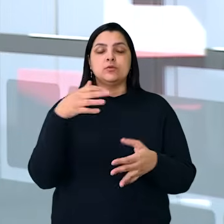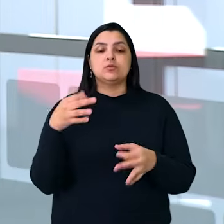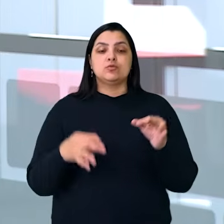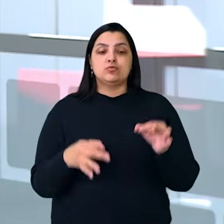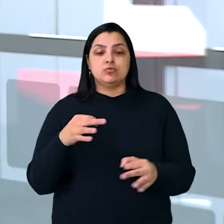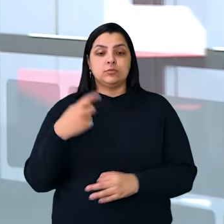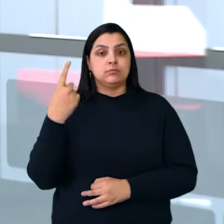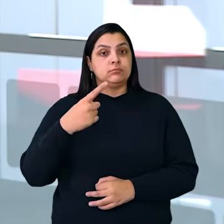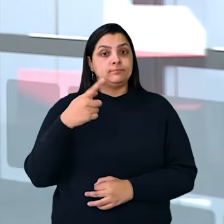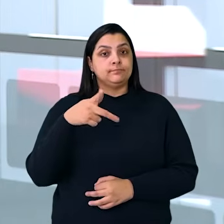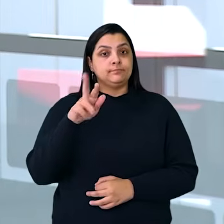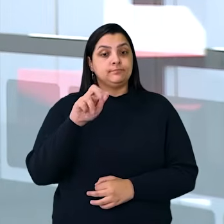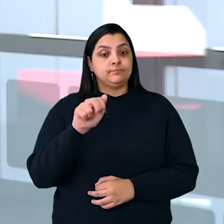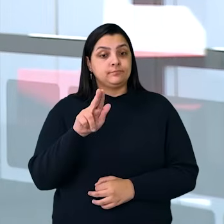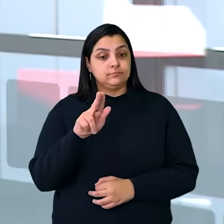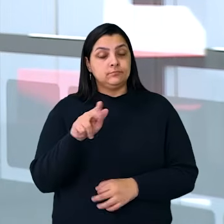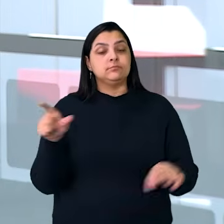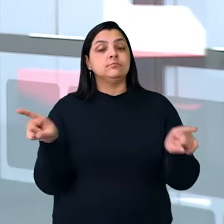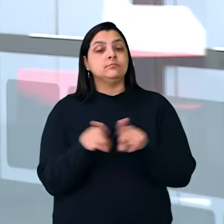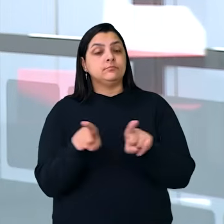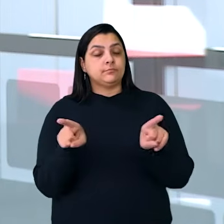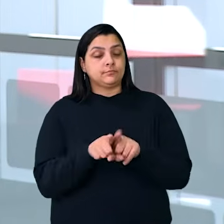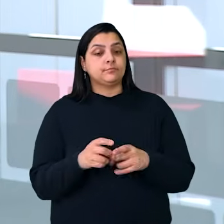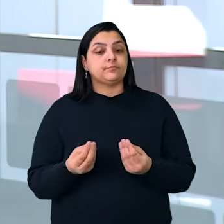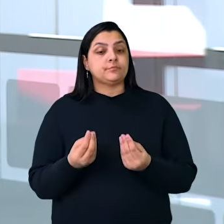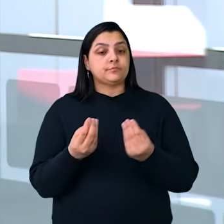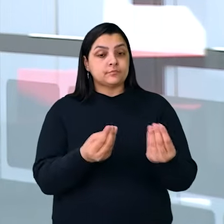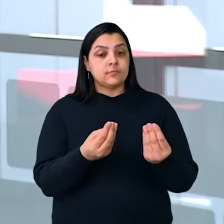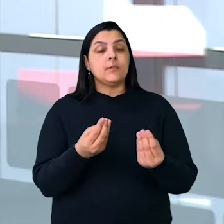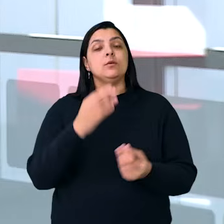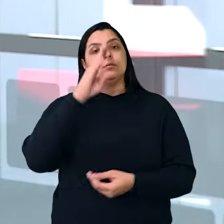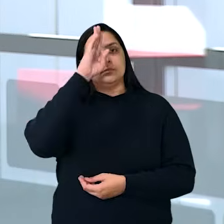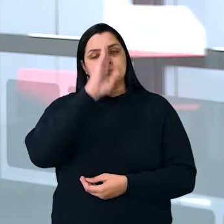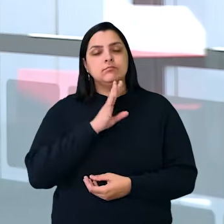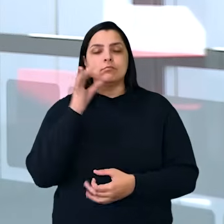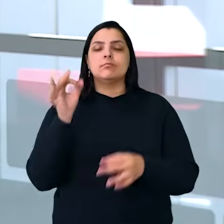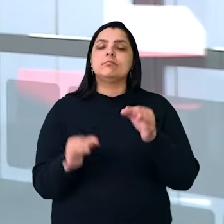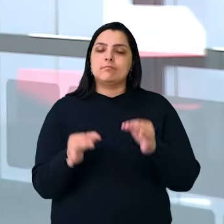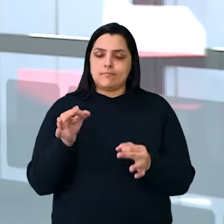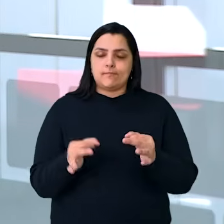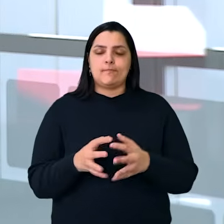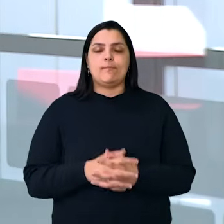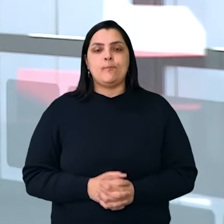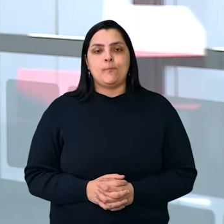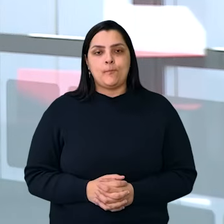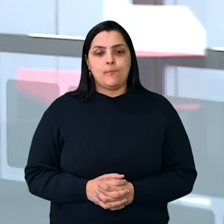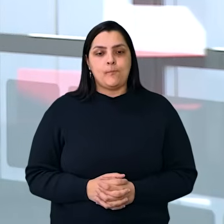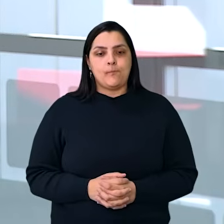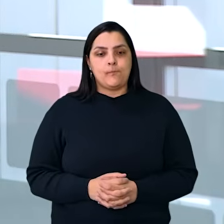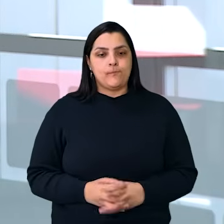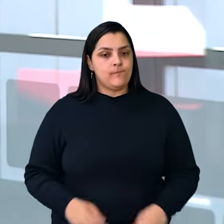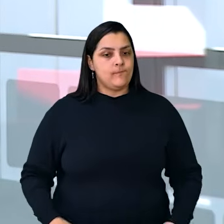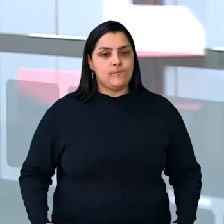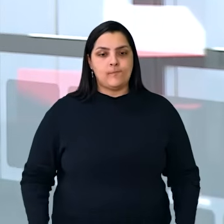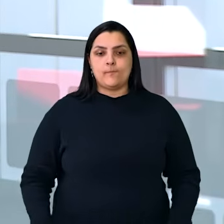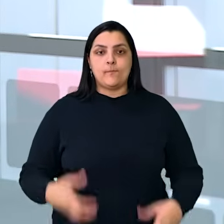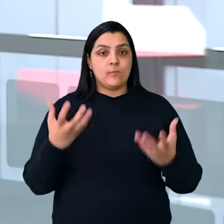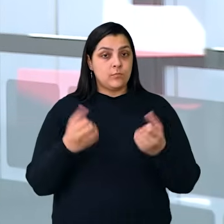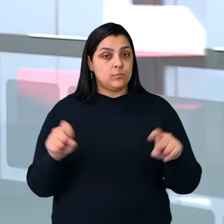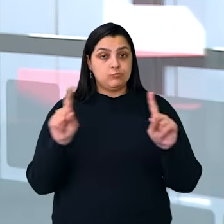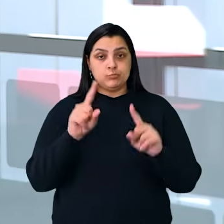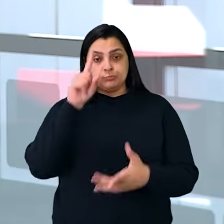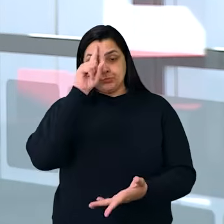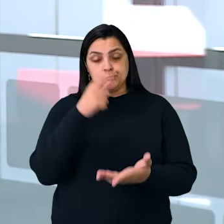reconhecido pelo juízo de primeiro grau, que também concedeu ao empregador a gratuidade de justiça. Inconformado com a